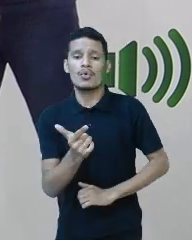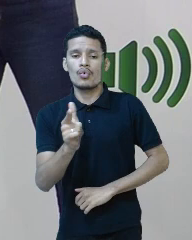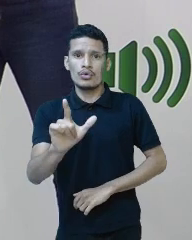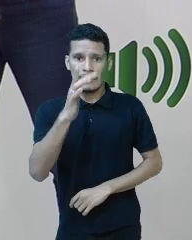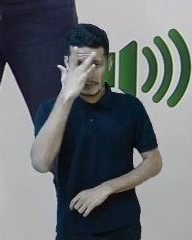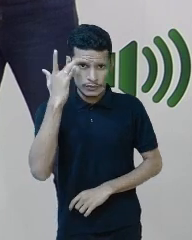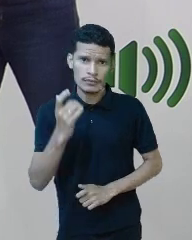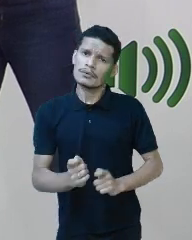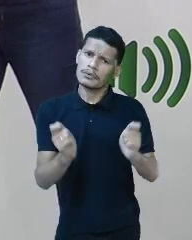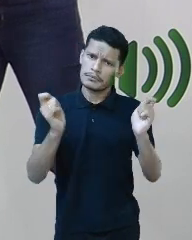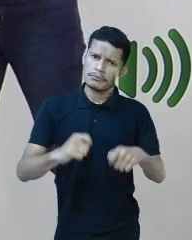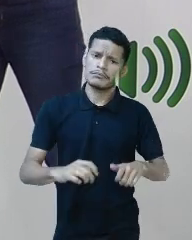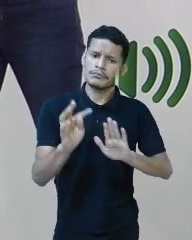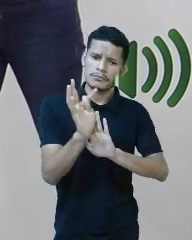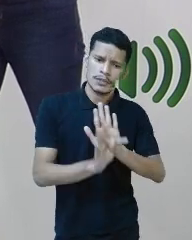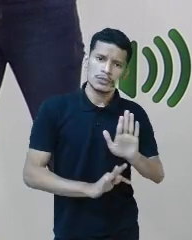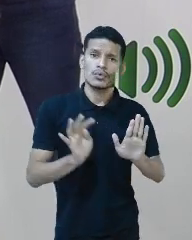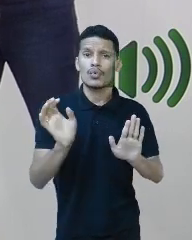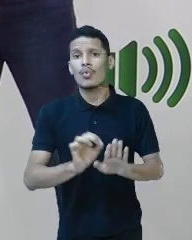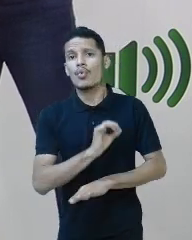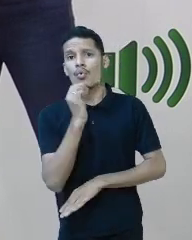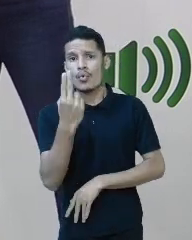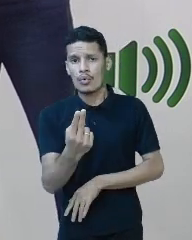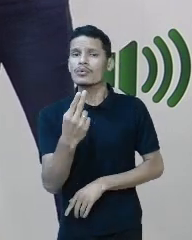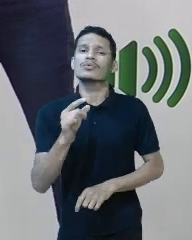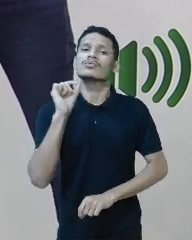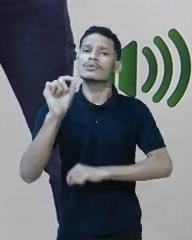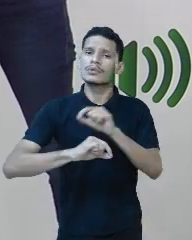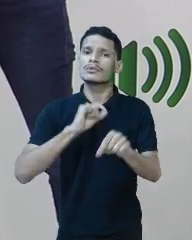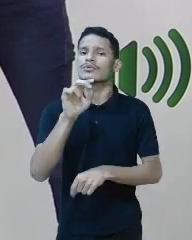de texto ou seja através de